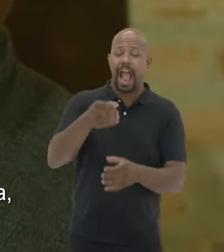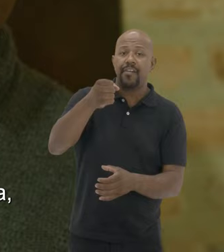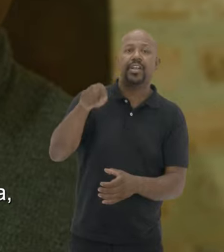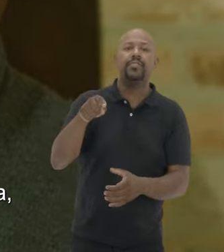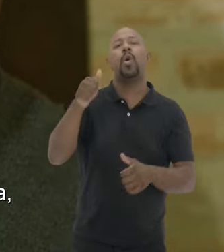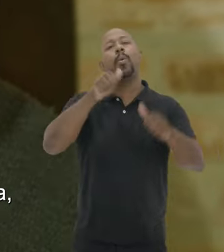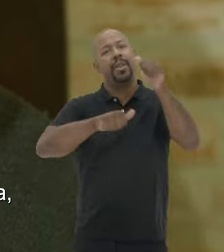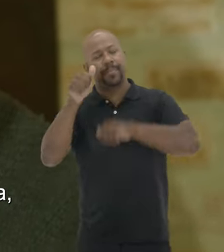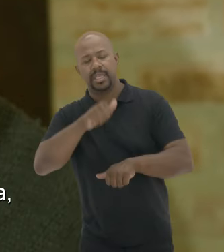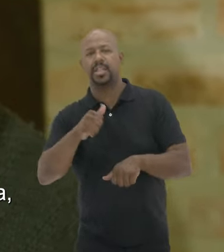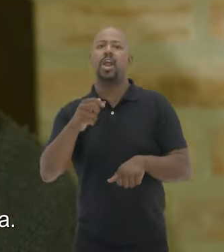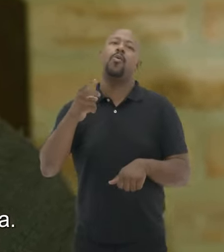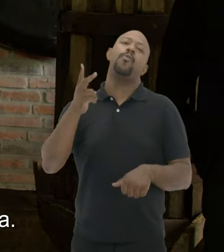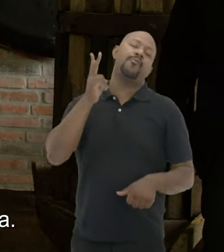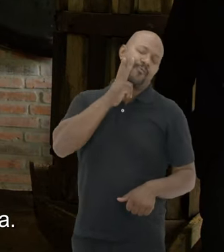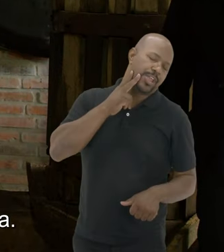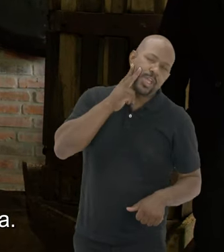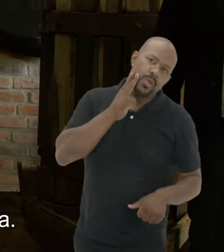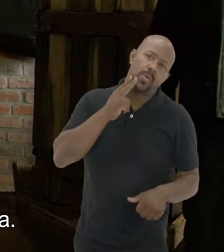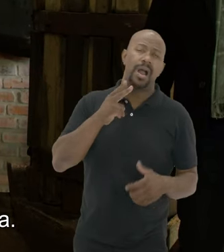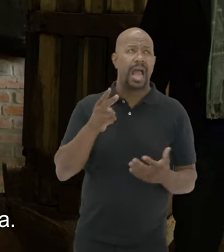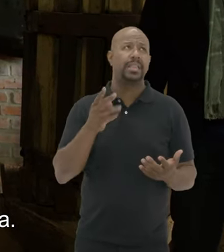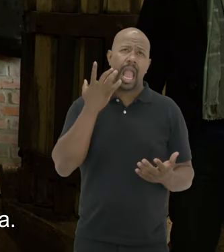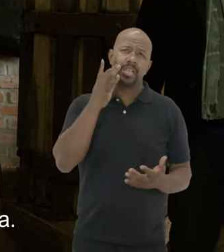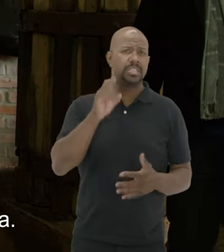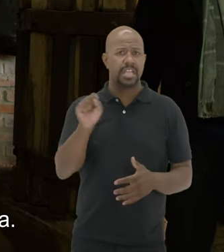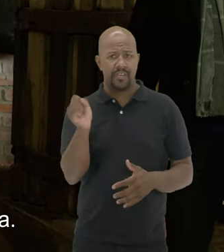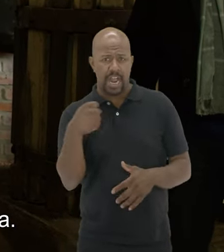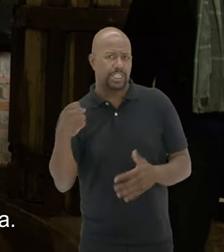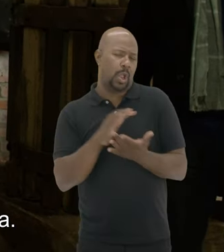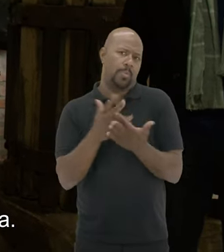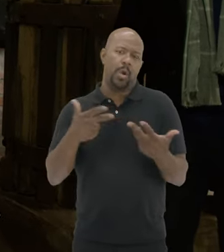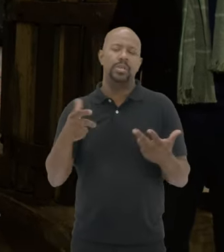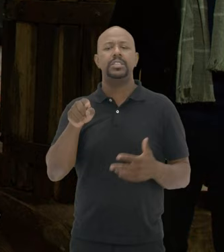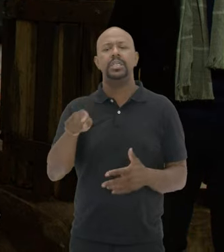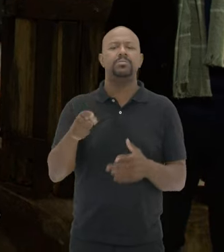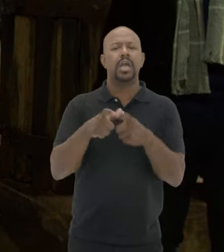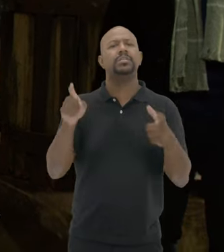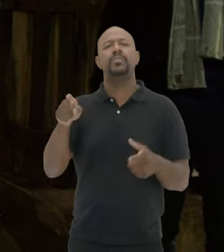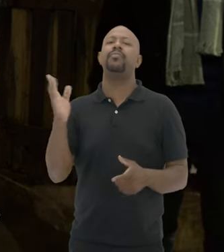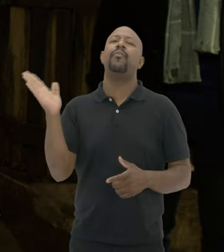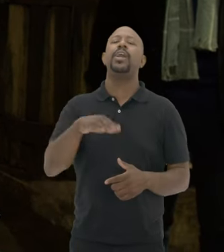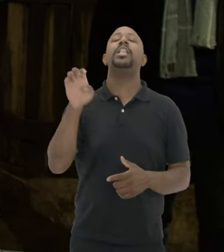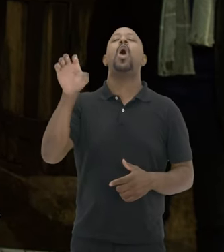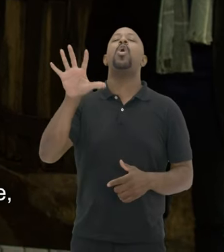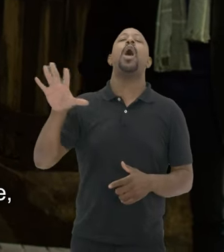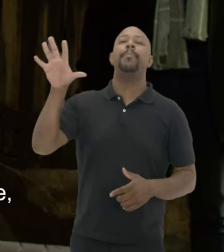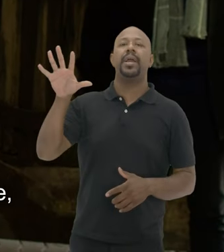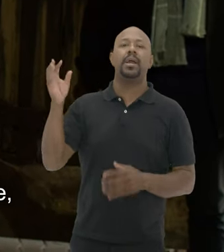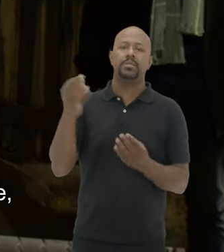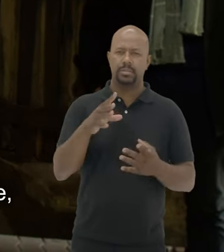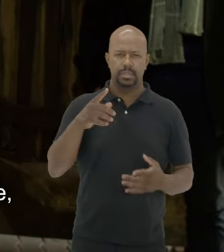garrafas que vinham com bebida com vinho com até acho que cerveja alguma coisa Geralmente vem da Europa né